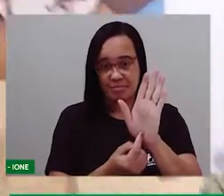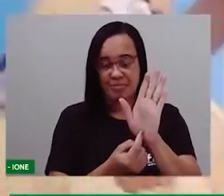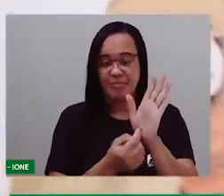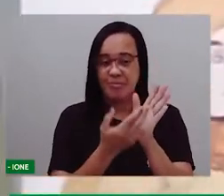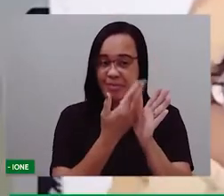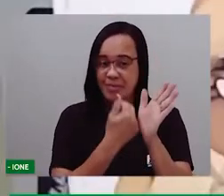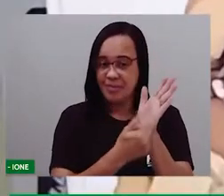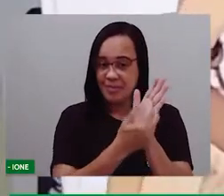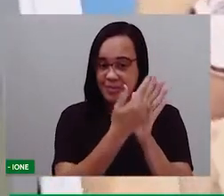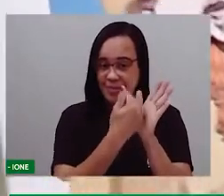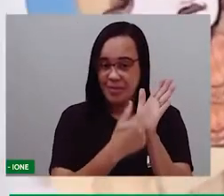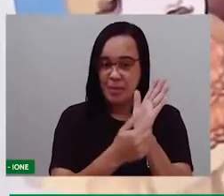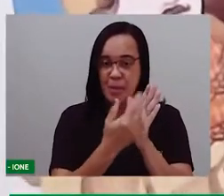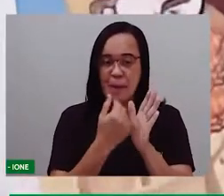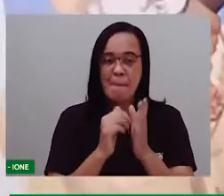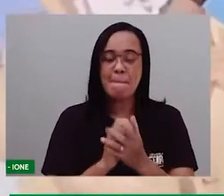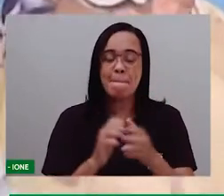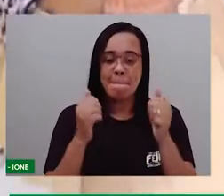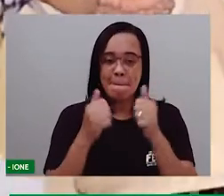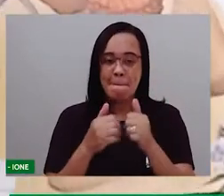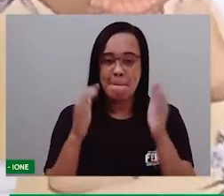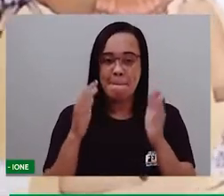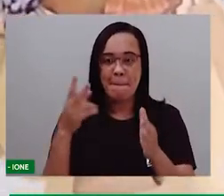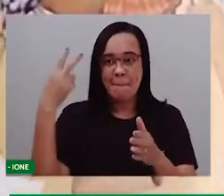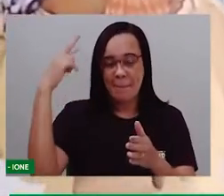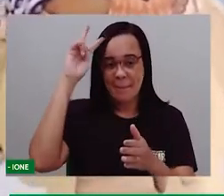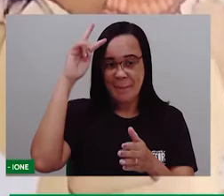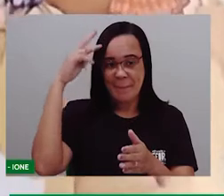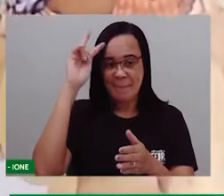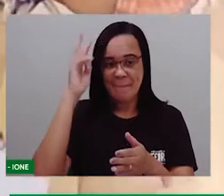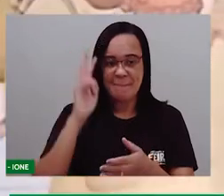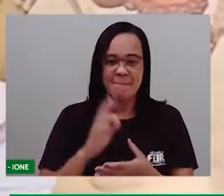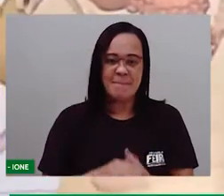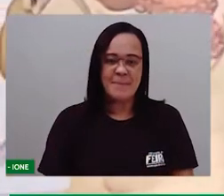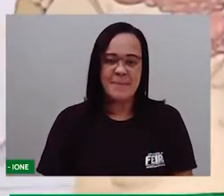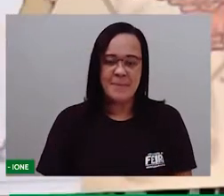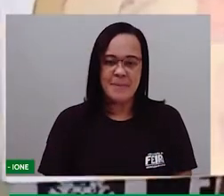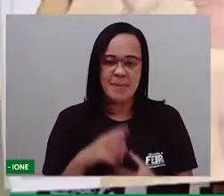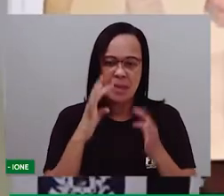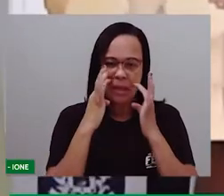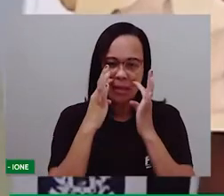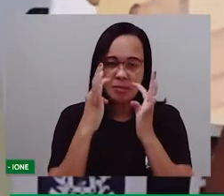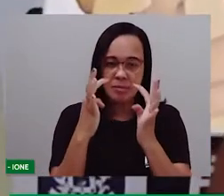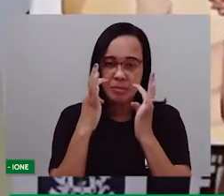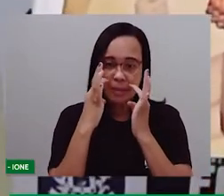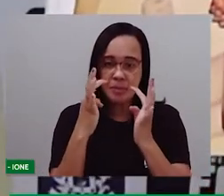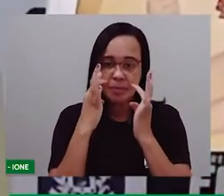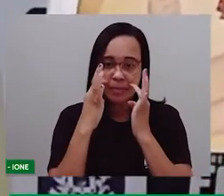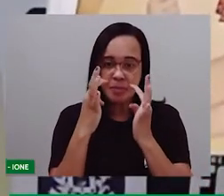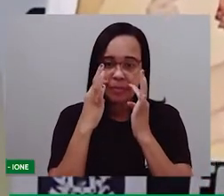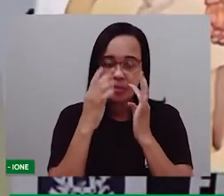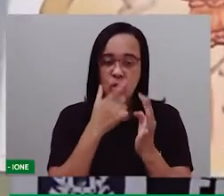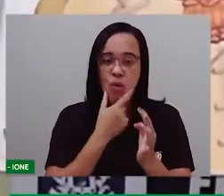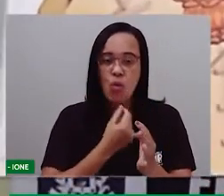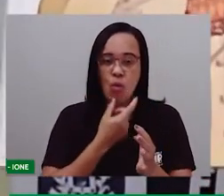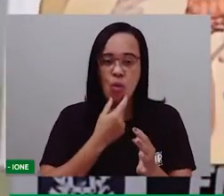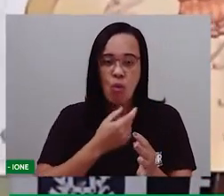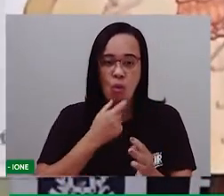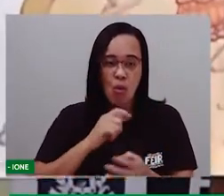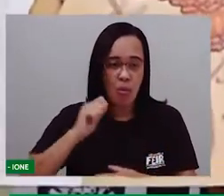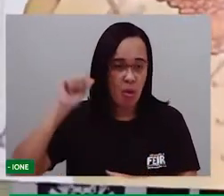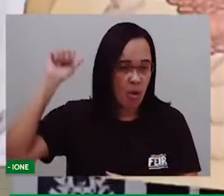a arte começa a história Observe o cartão